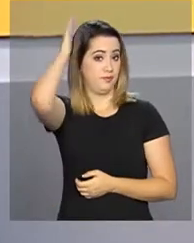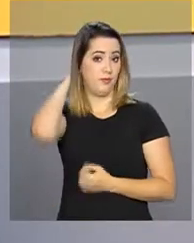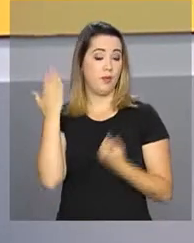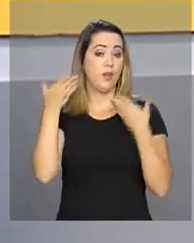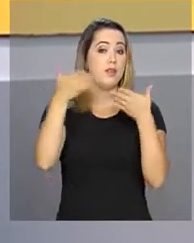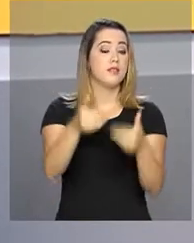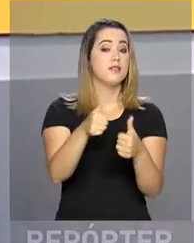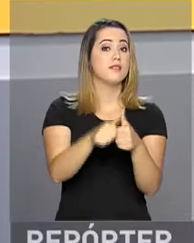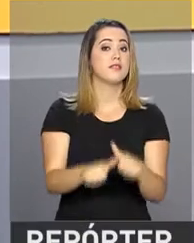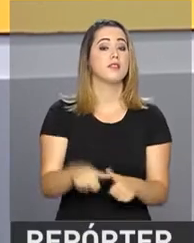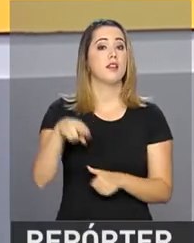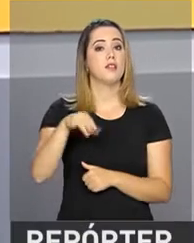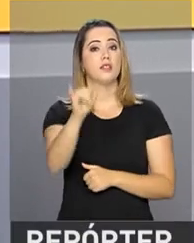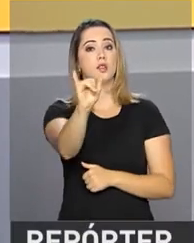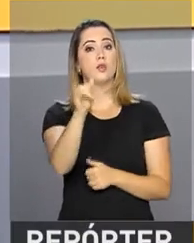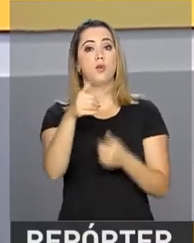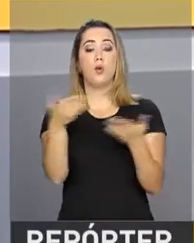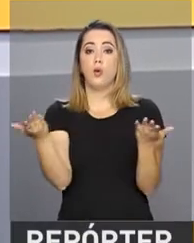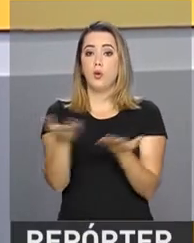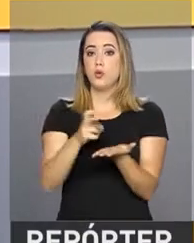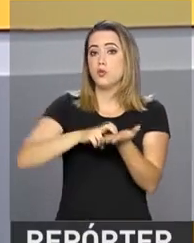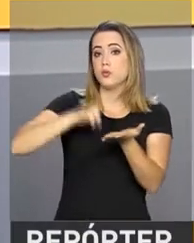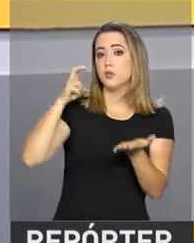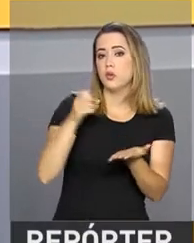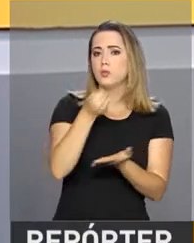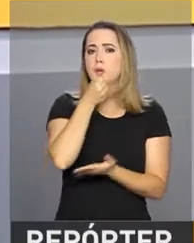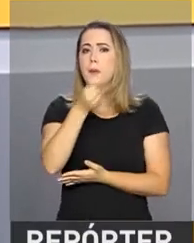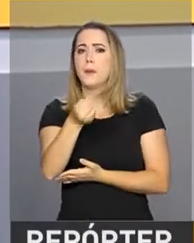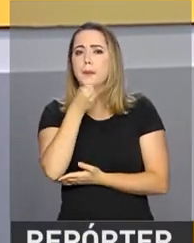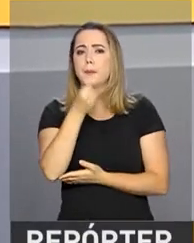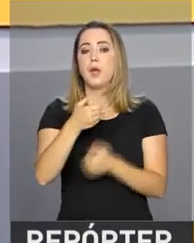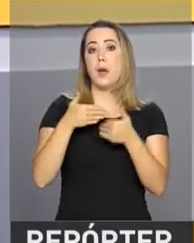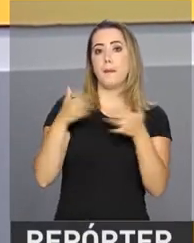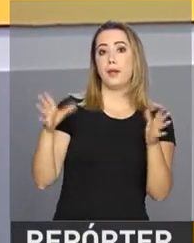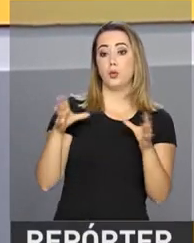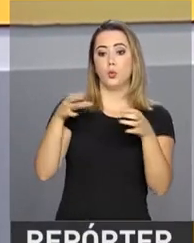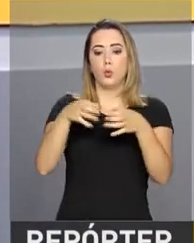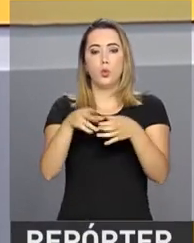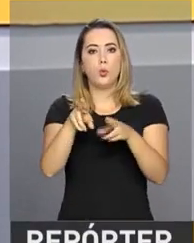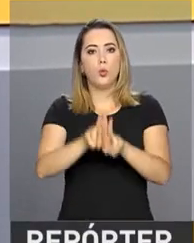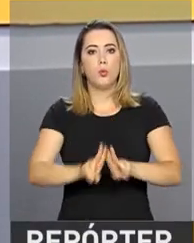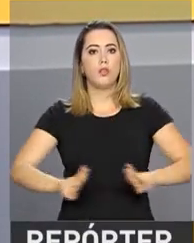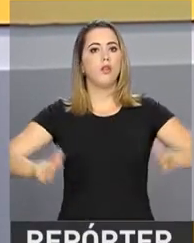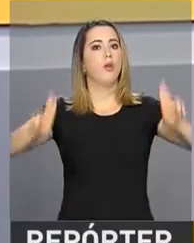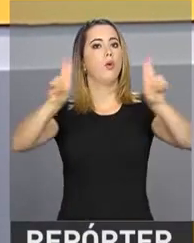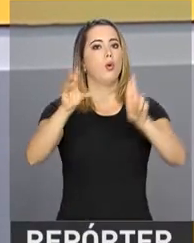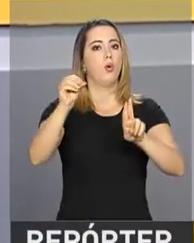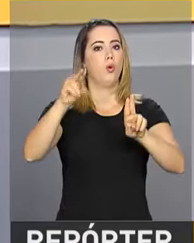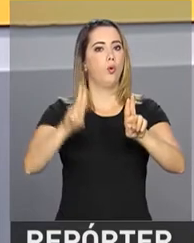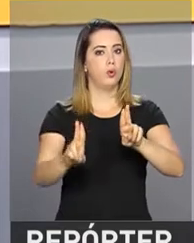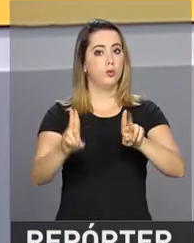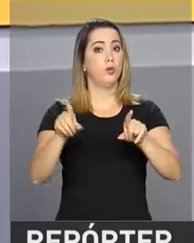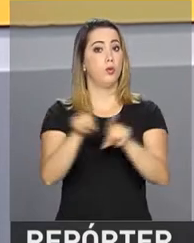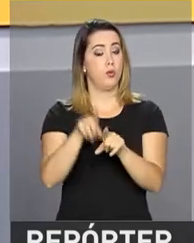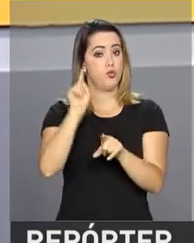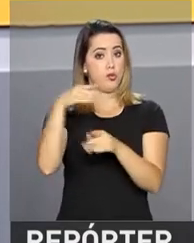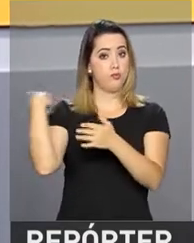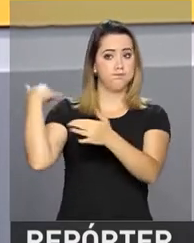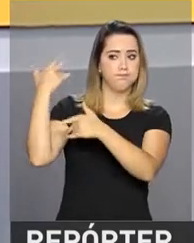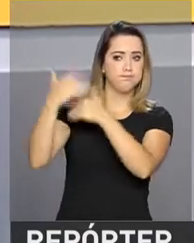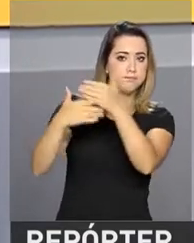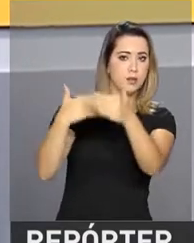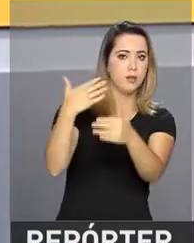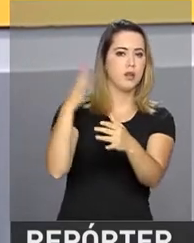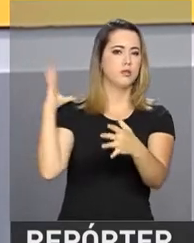temer está em nova york fez nesta manhã o discurso de abertura da assembléia geral da onu como é tradição há